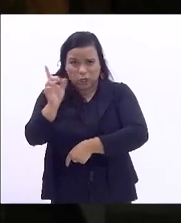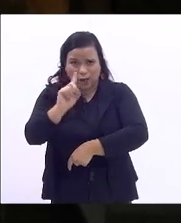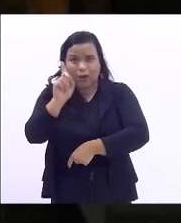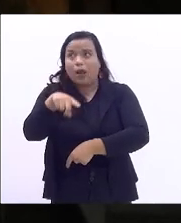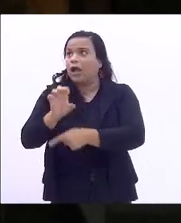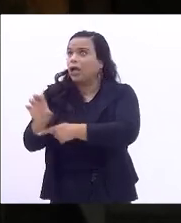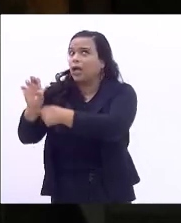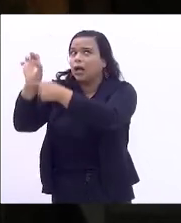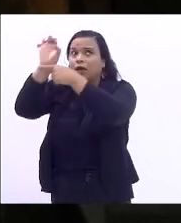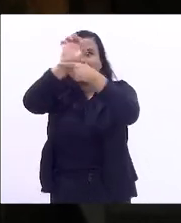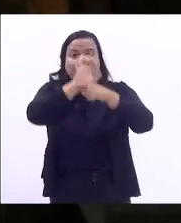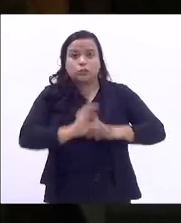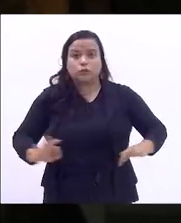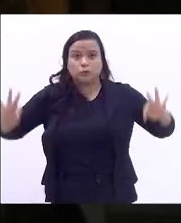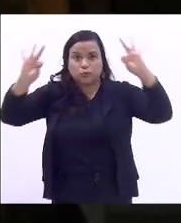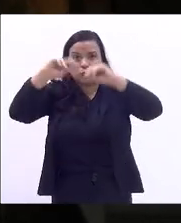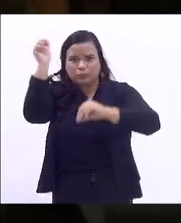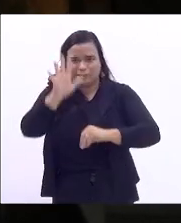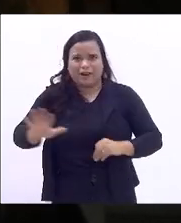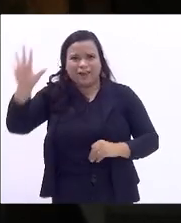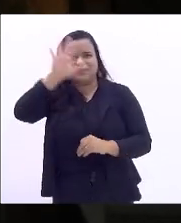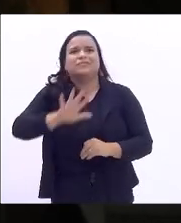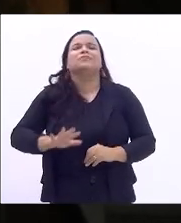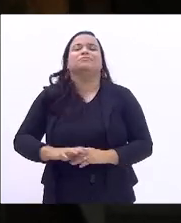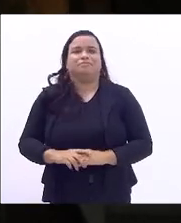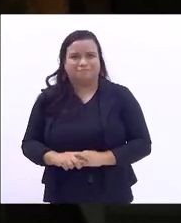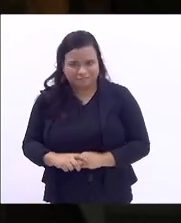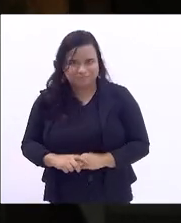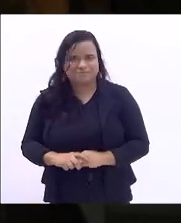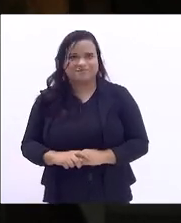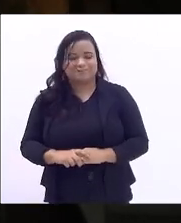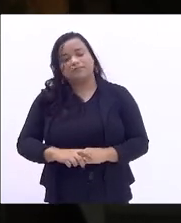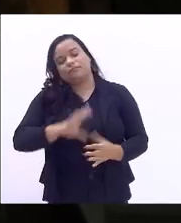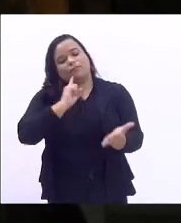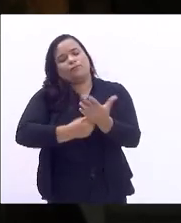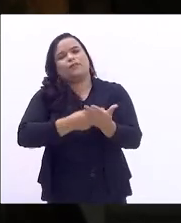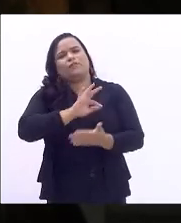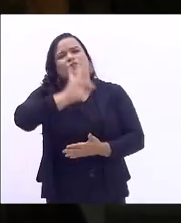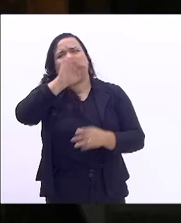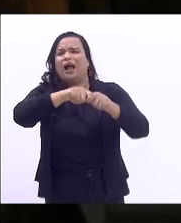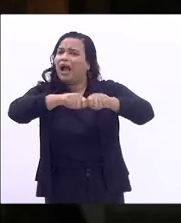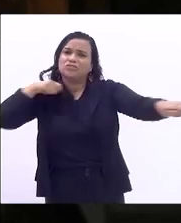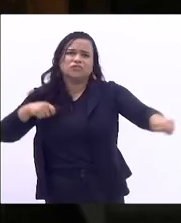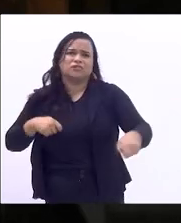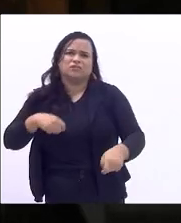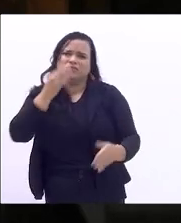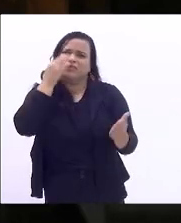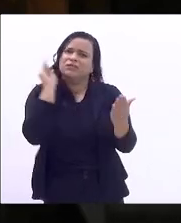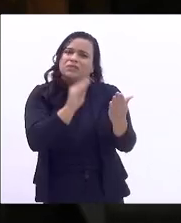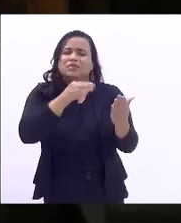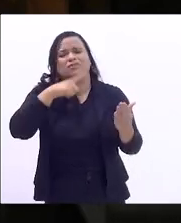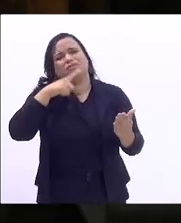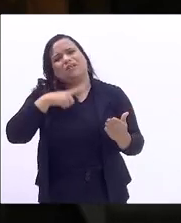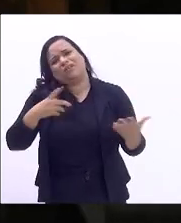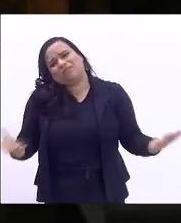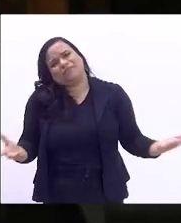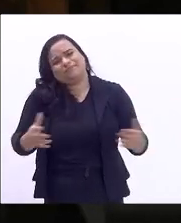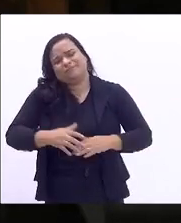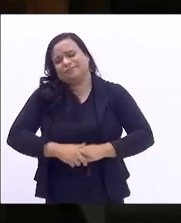desinstaladas sem Tá Rasgando o pacto federativo tá sem rasgando pacto